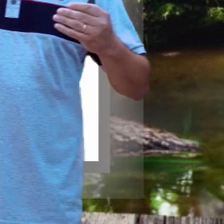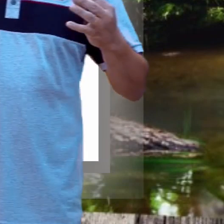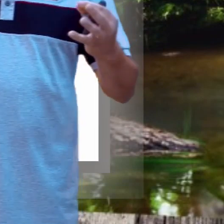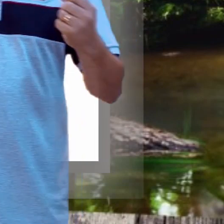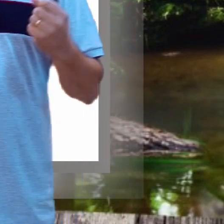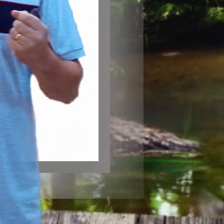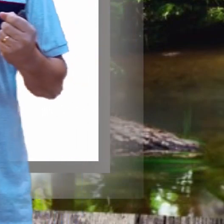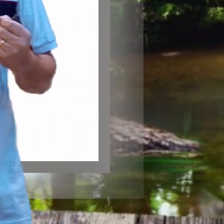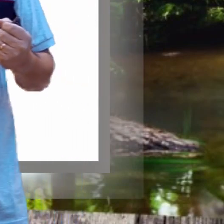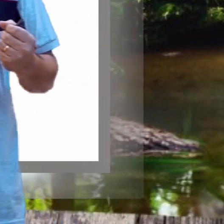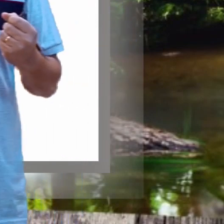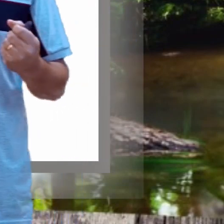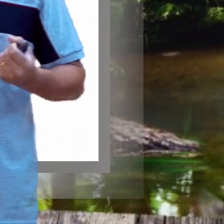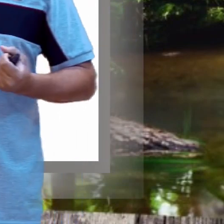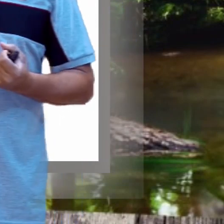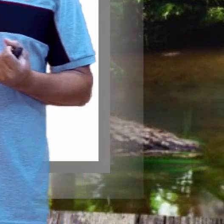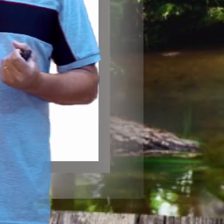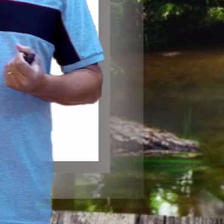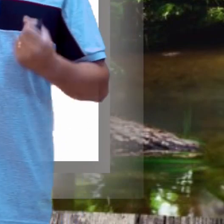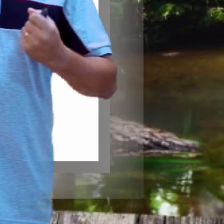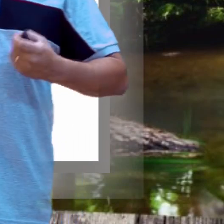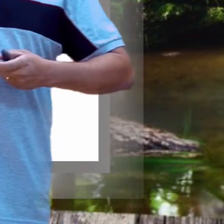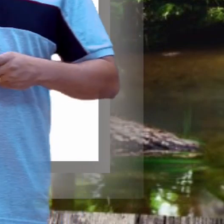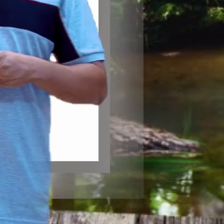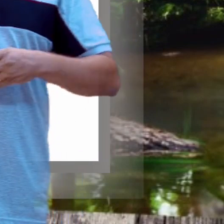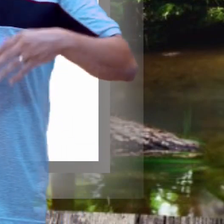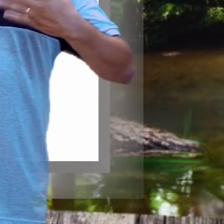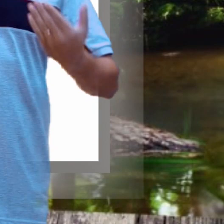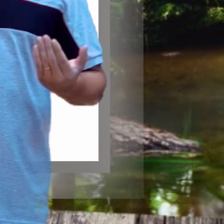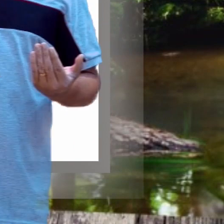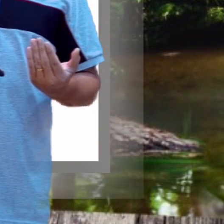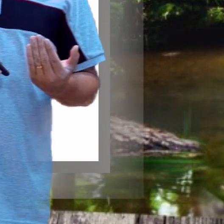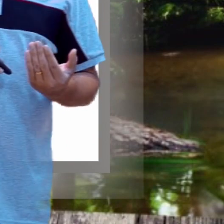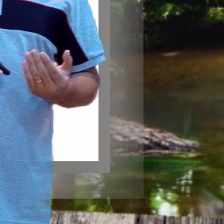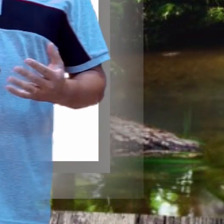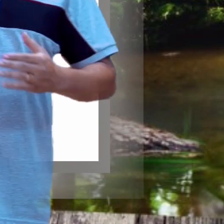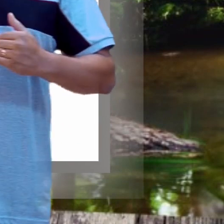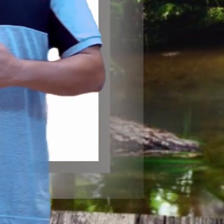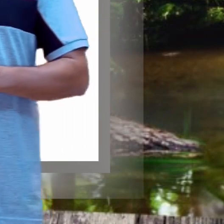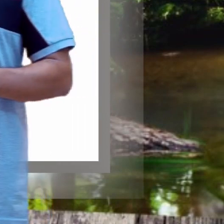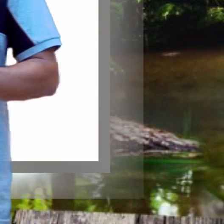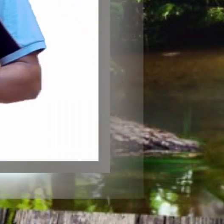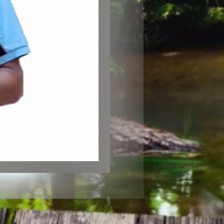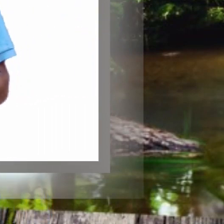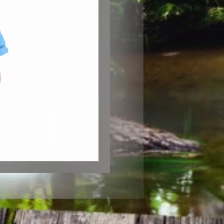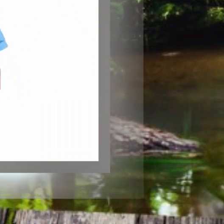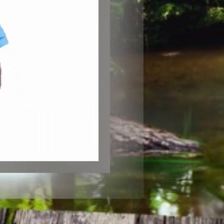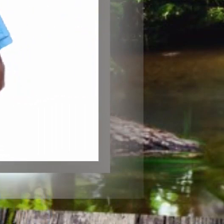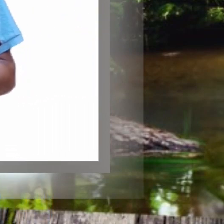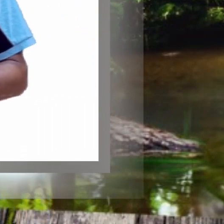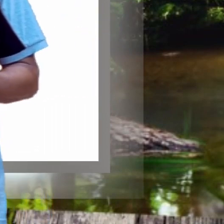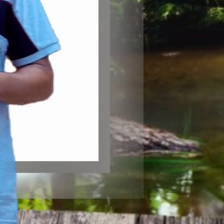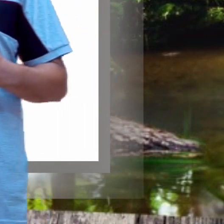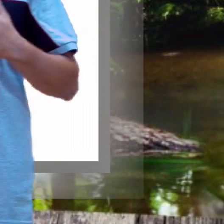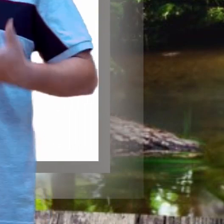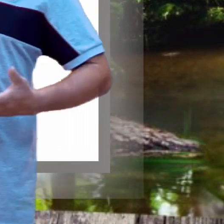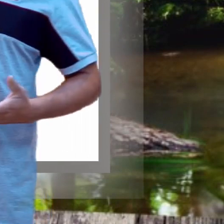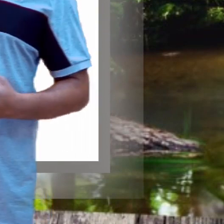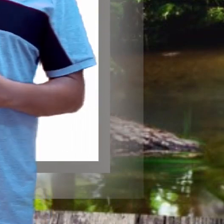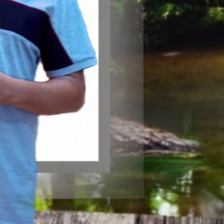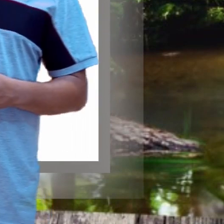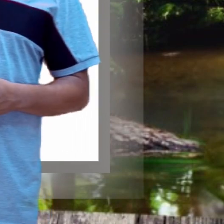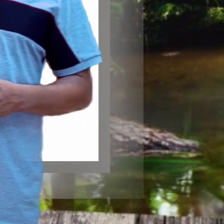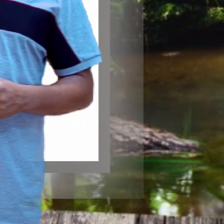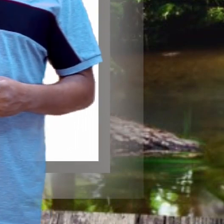receptáculos, como braços que vão segurar aquilo, né, e tentar de alguma forma inutilizar. Nesse caso eu estou falando do